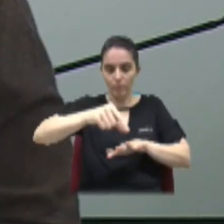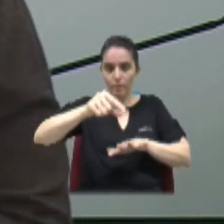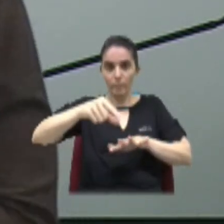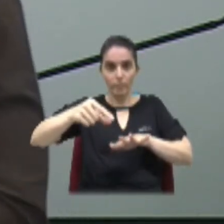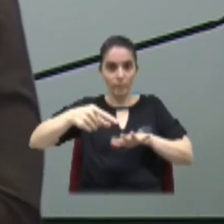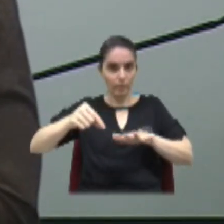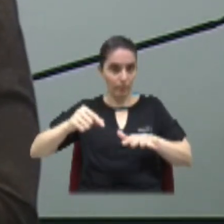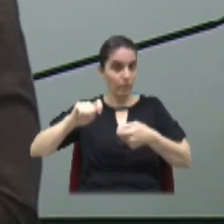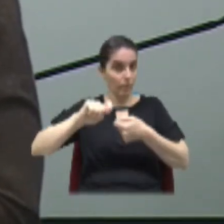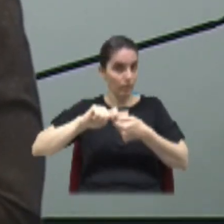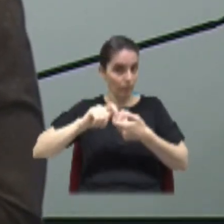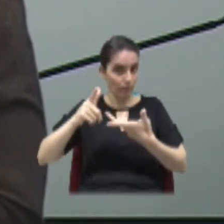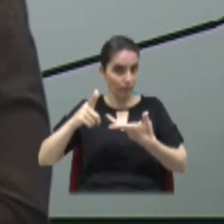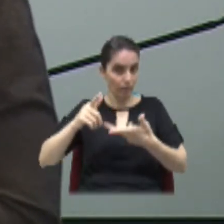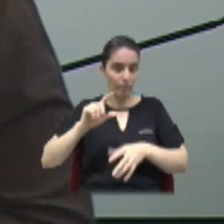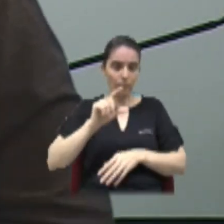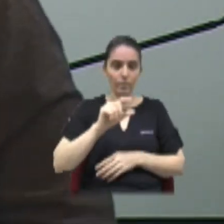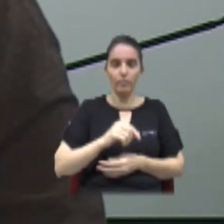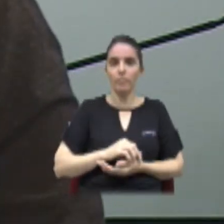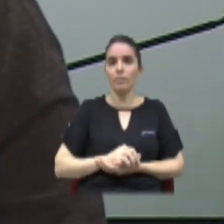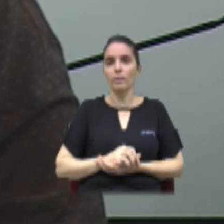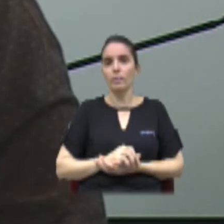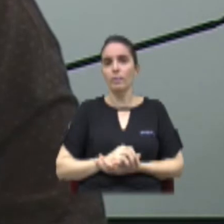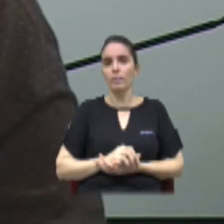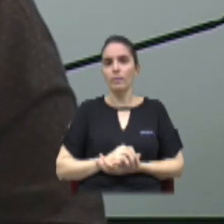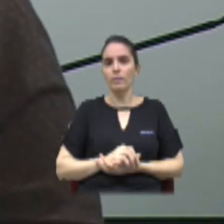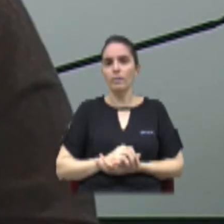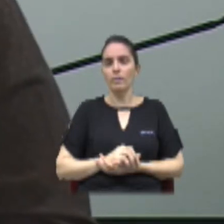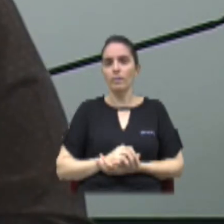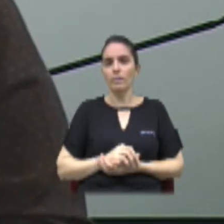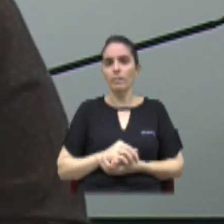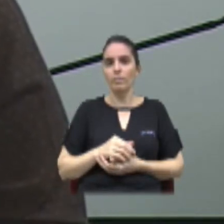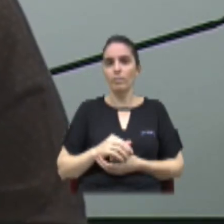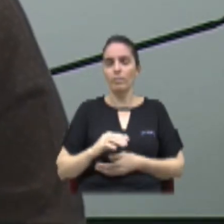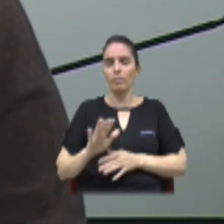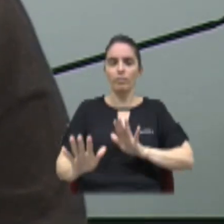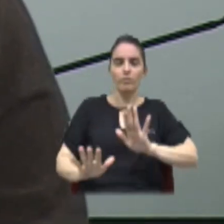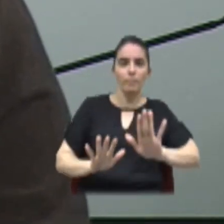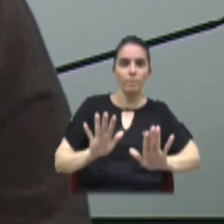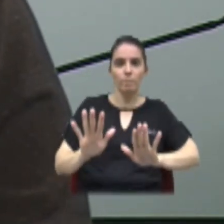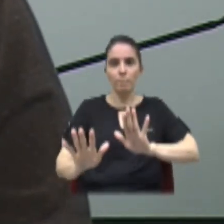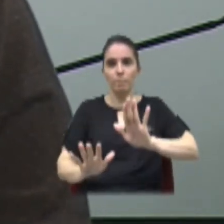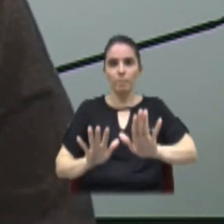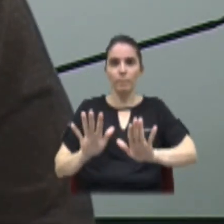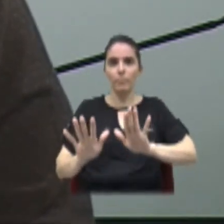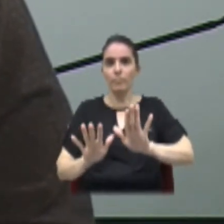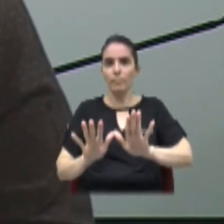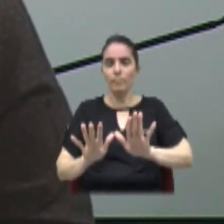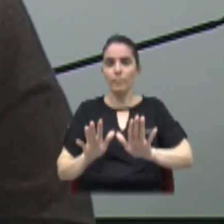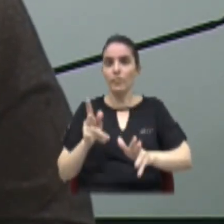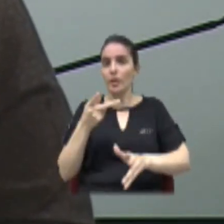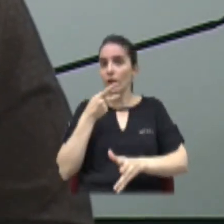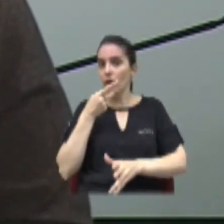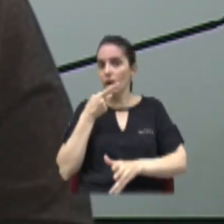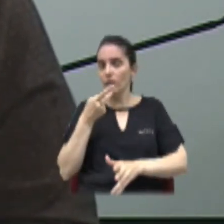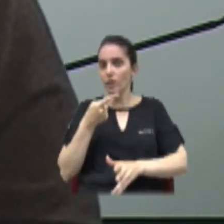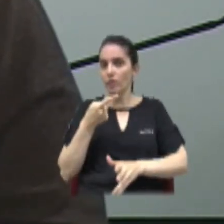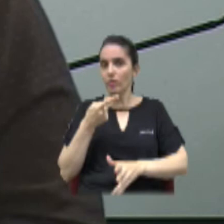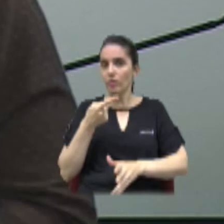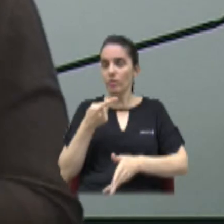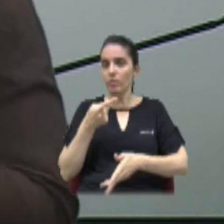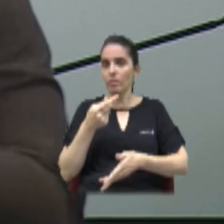um cadastro de 11 mil pessoas. São 1.200 lotes para um cadastro de 11